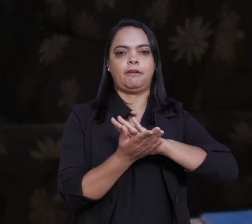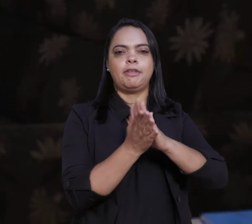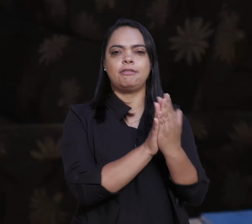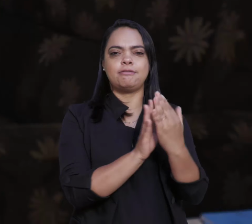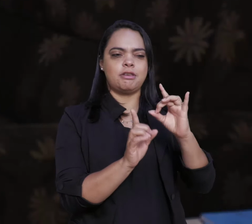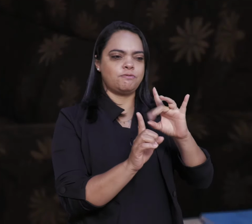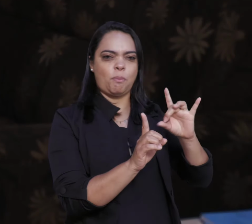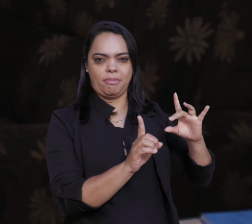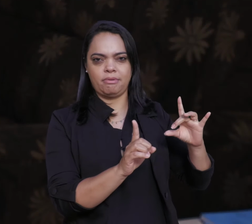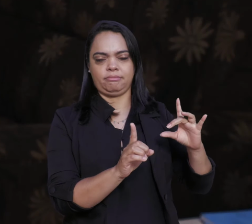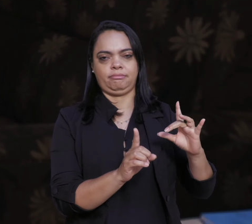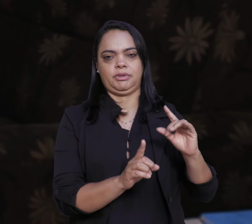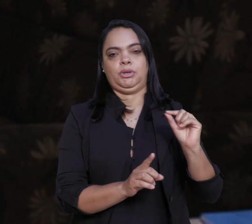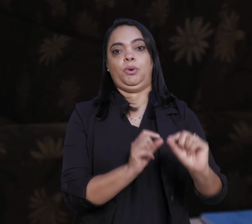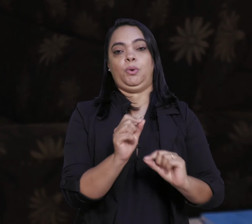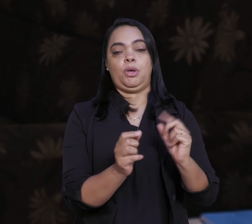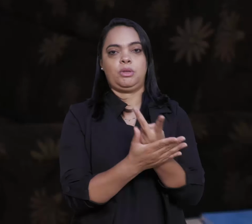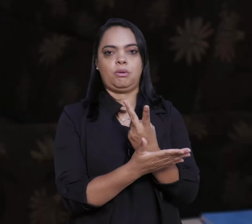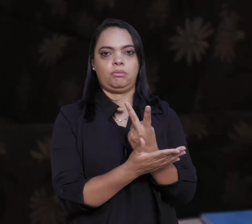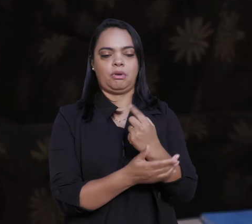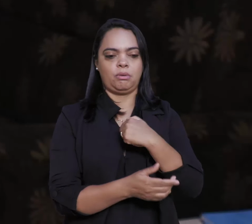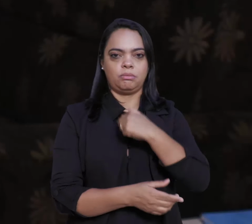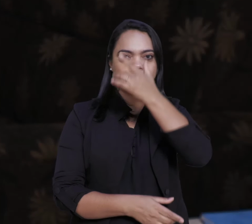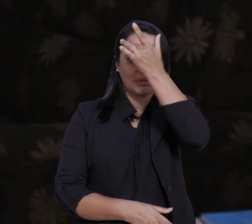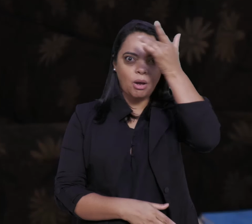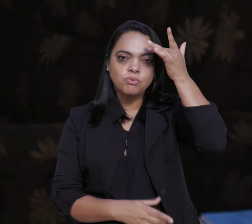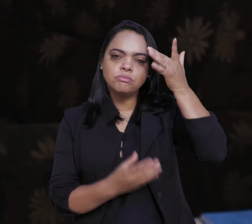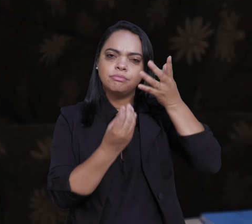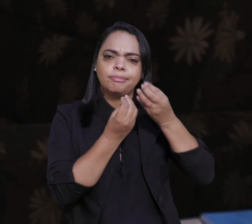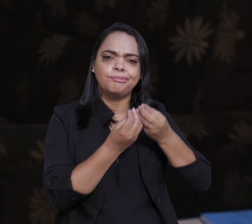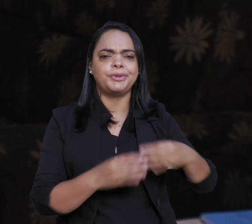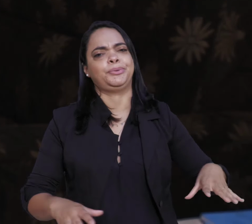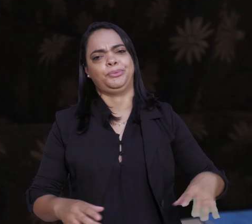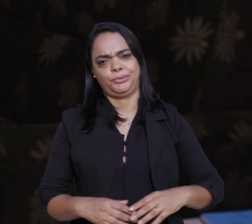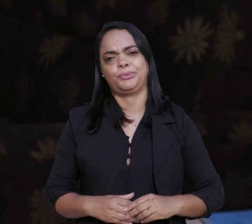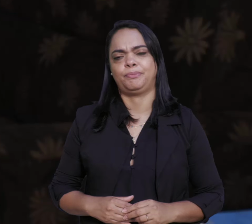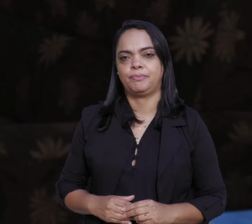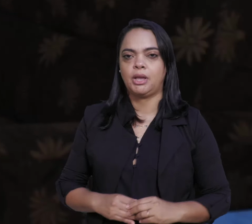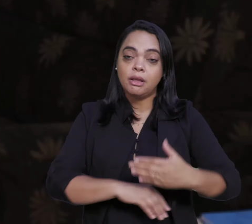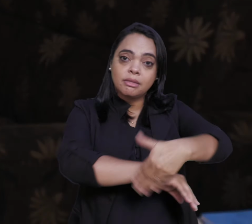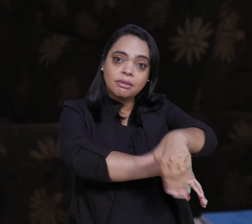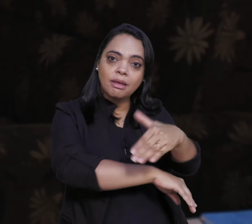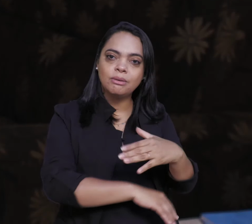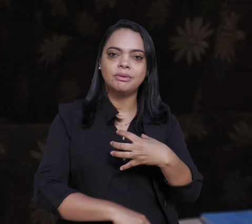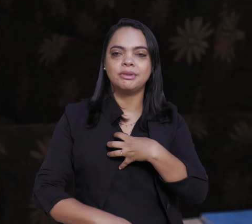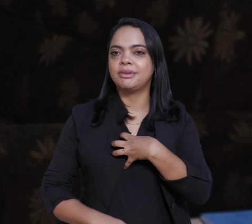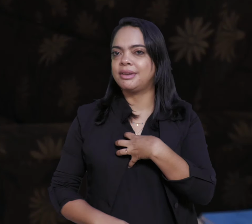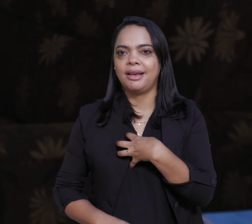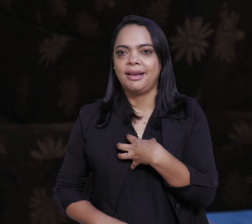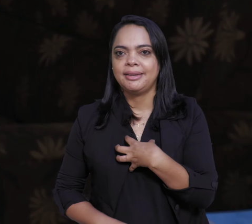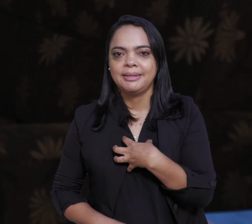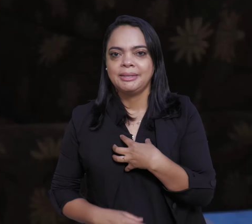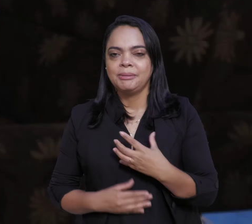transfobia. E isso acabou prejudicando muito minha saúde Você cadê mental. sua roupa? E a Obrigado. rua, ela me Eu já vou lá